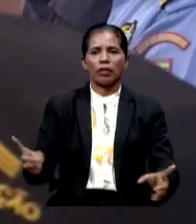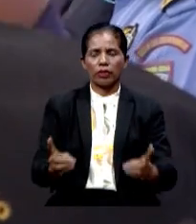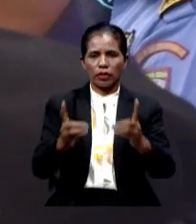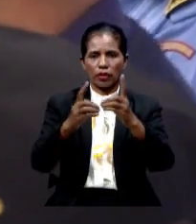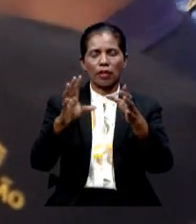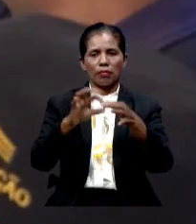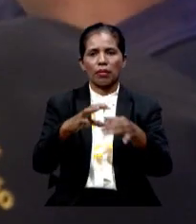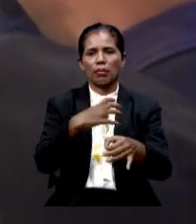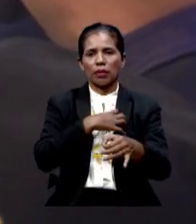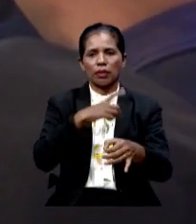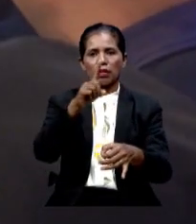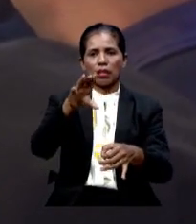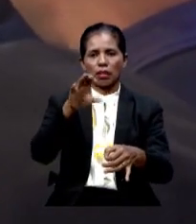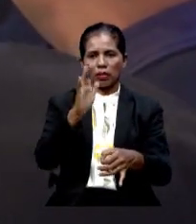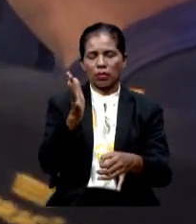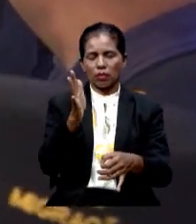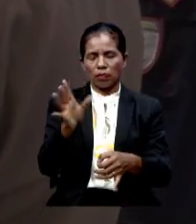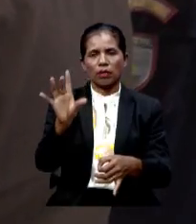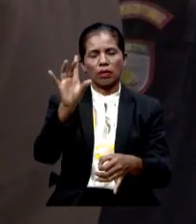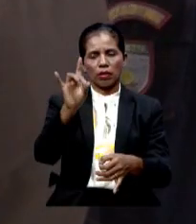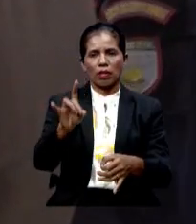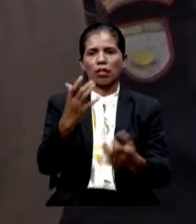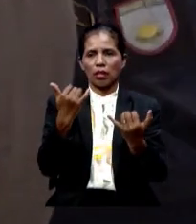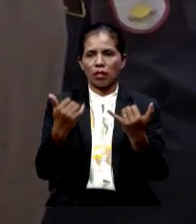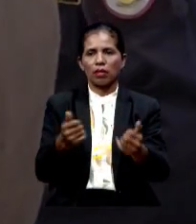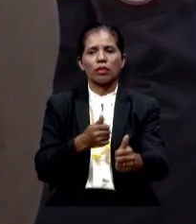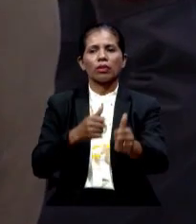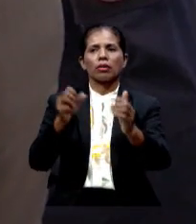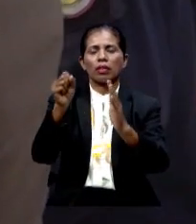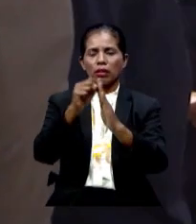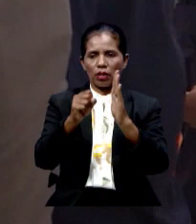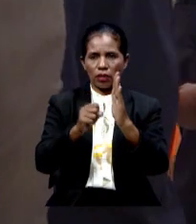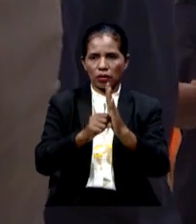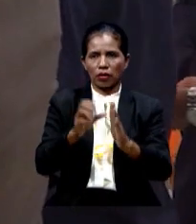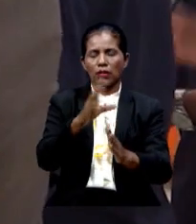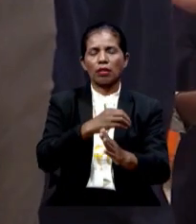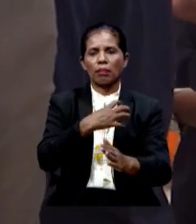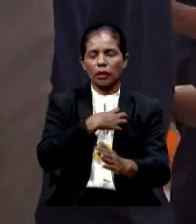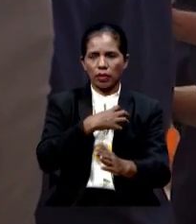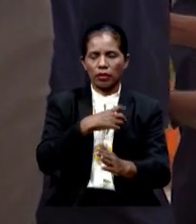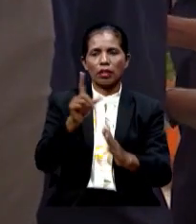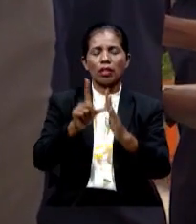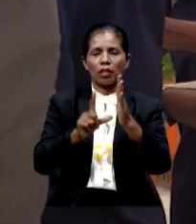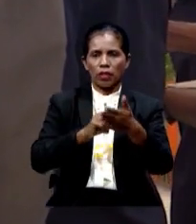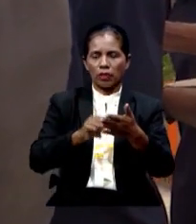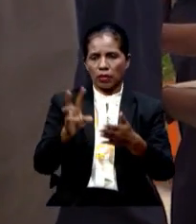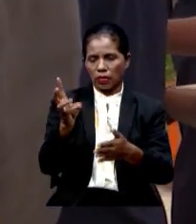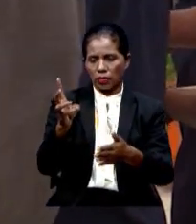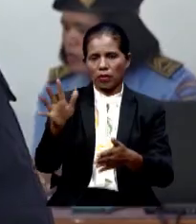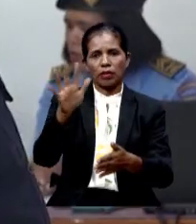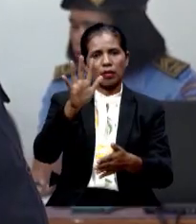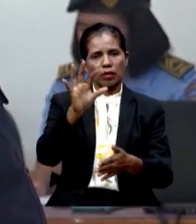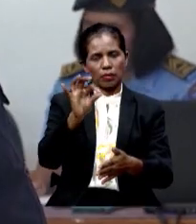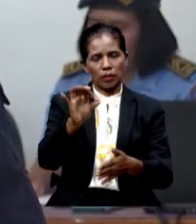Membro polícia atosida Limanulo Resinwalo nebe reforma ne baseia ba estatuto pessoal penitele lei número ne nulo resencia barra